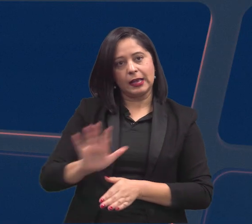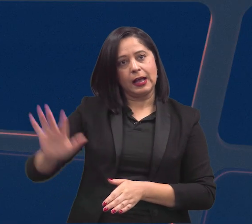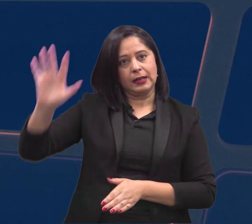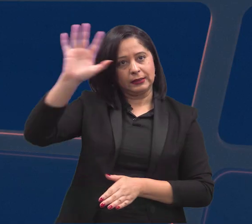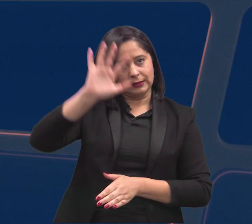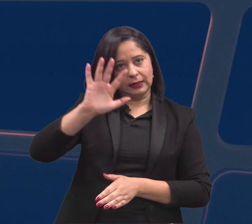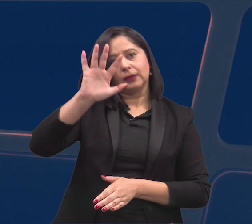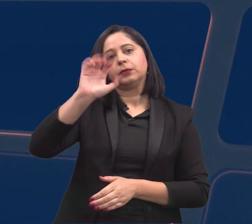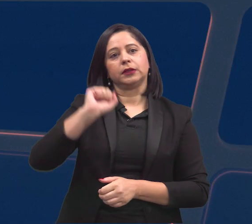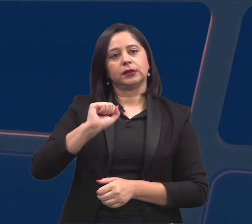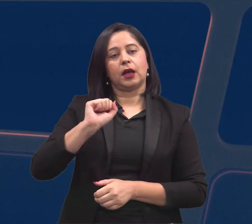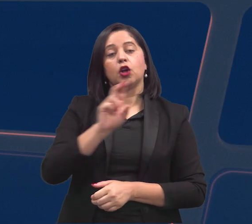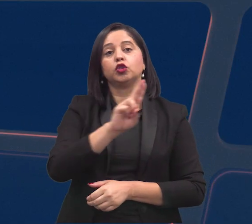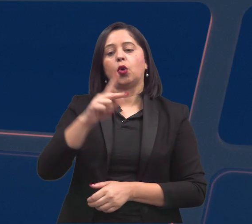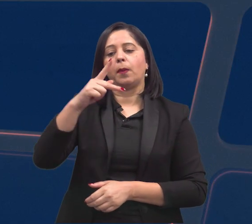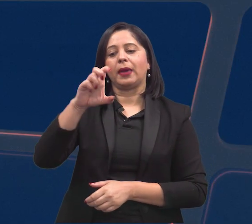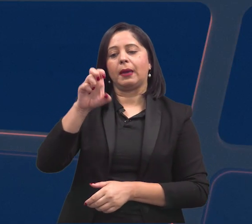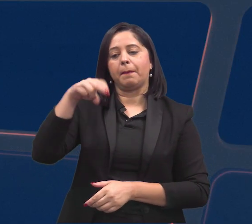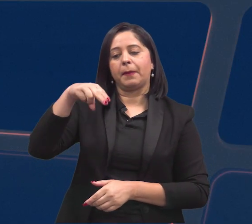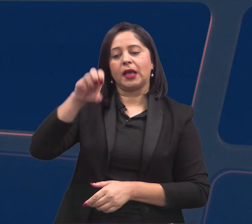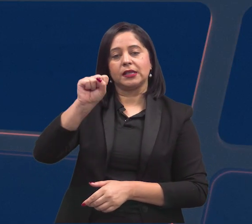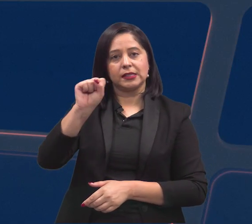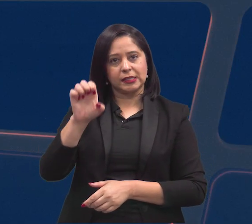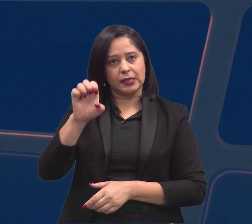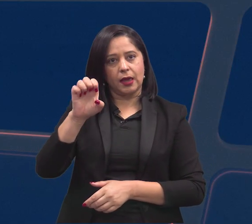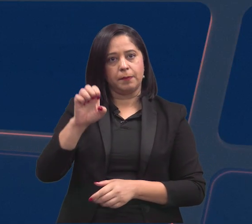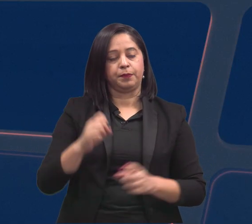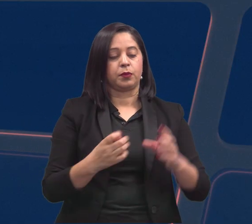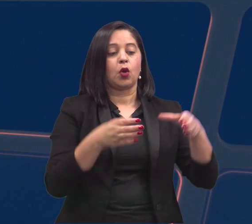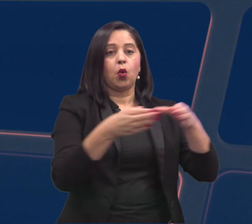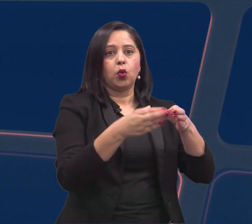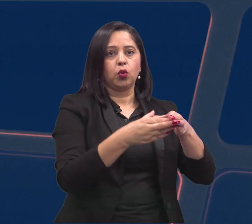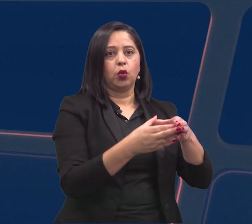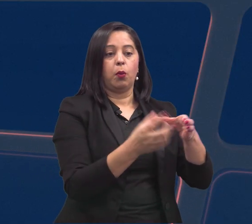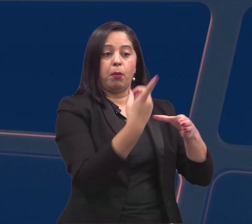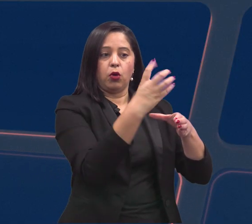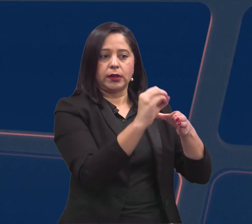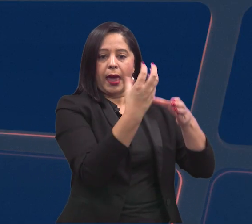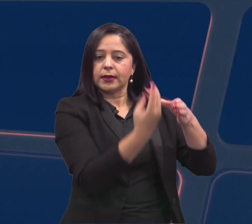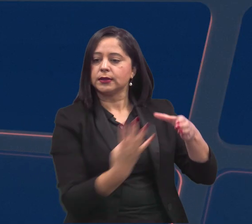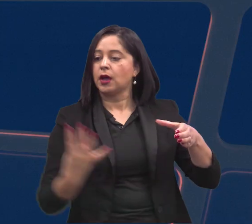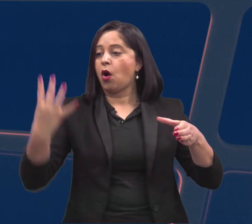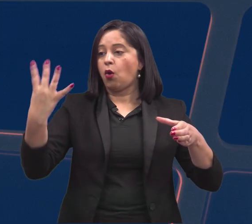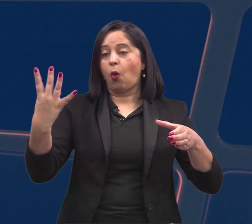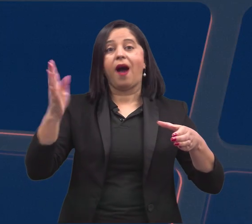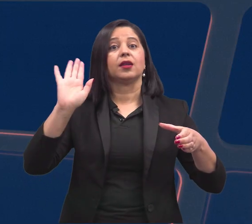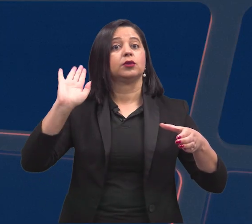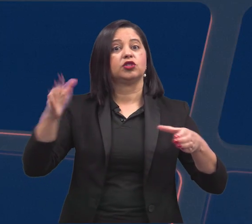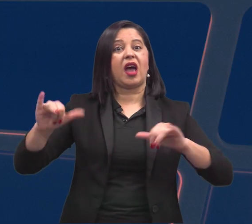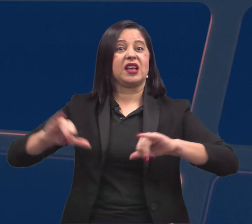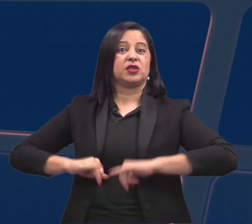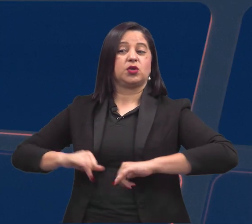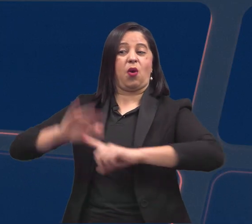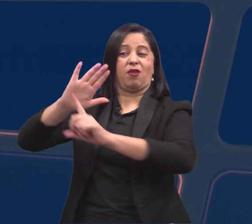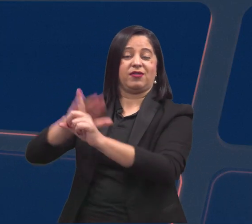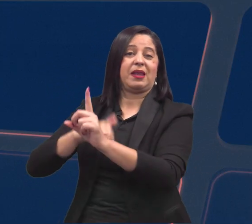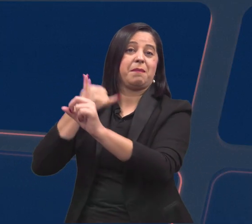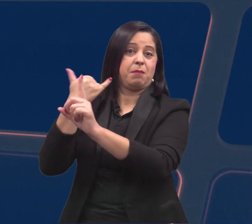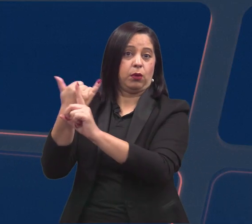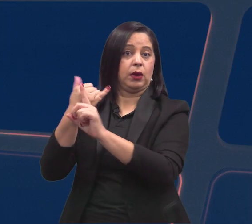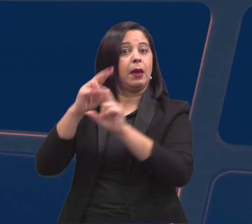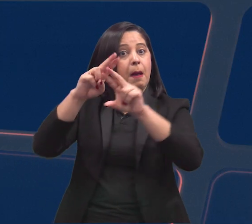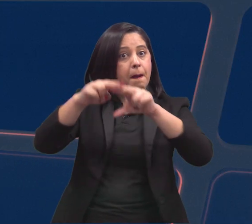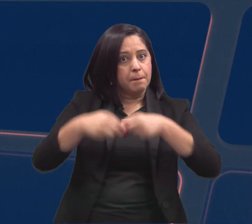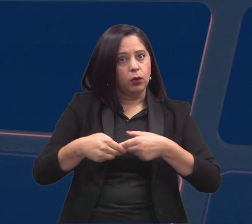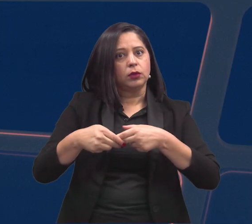de Saúde do Escolar, chamada PENSE, 4 em cada 10 adolescentes no Brasil já sofreram bullying na escola.